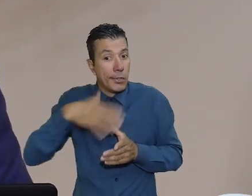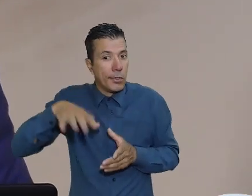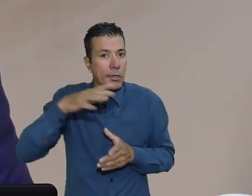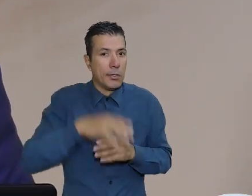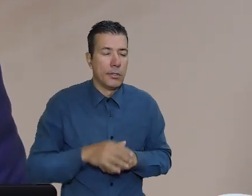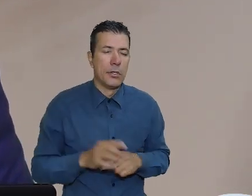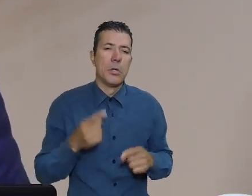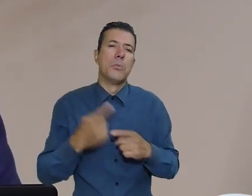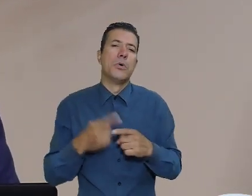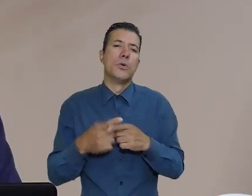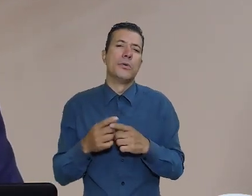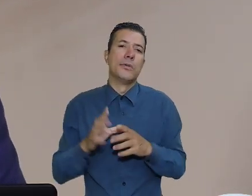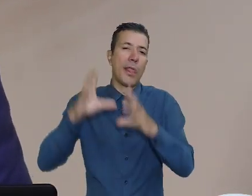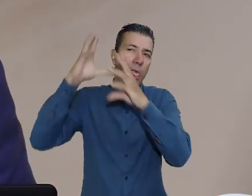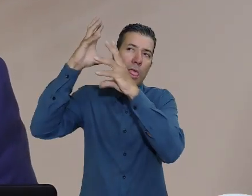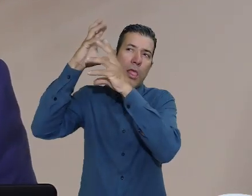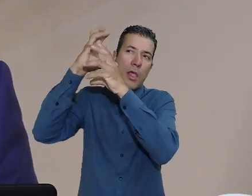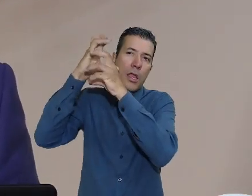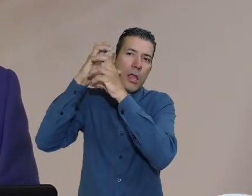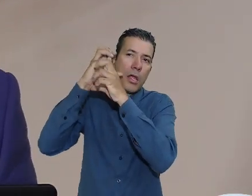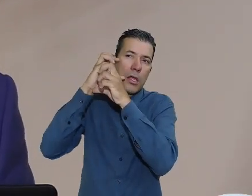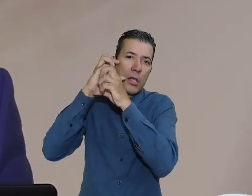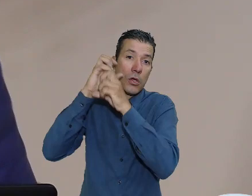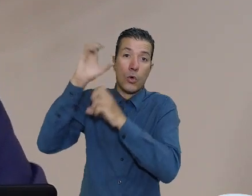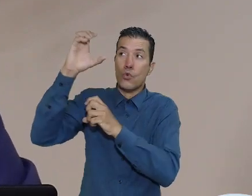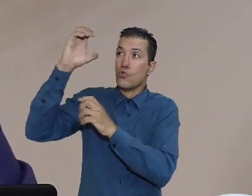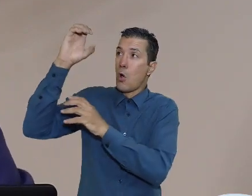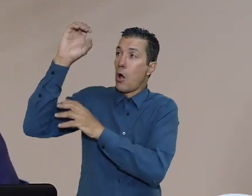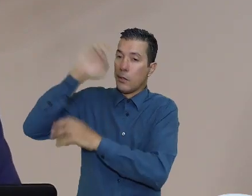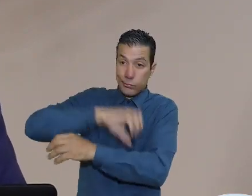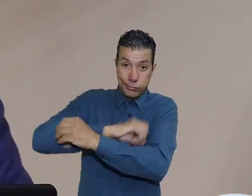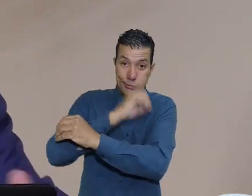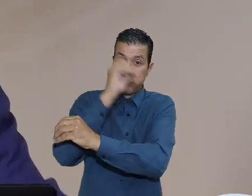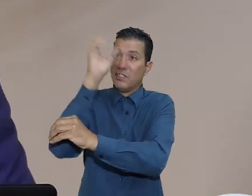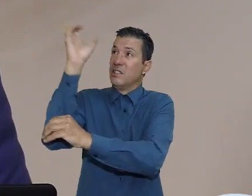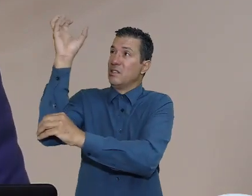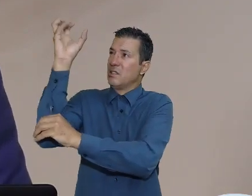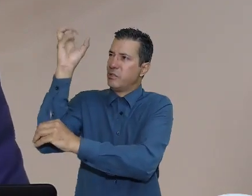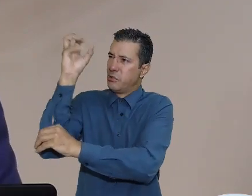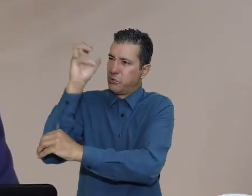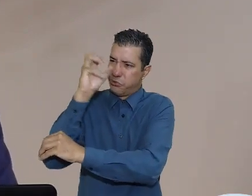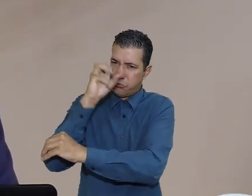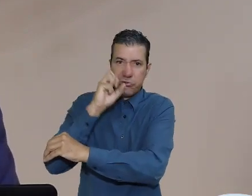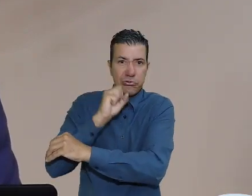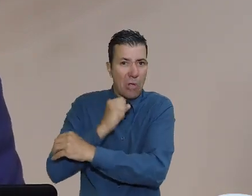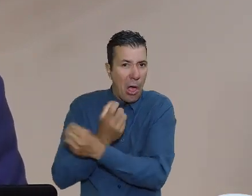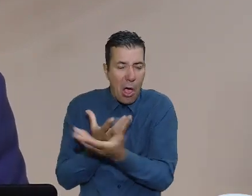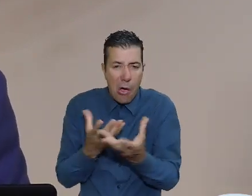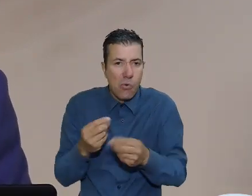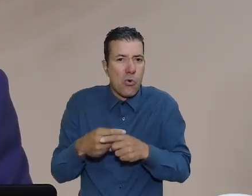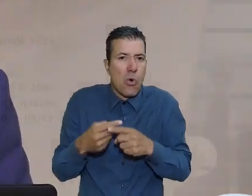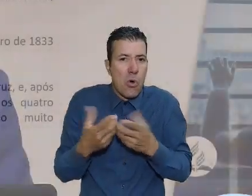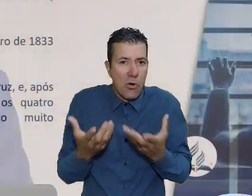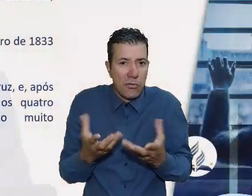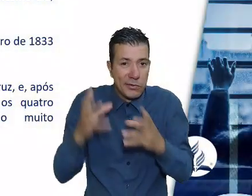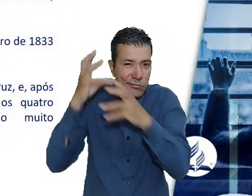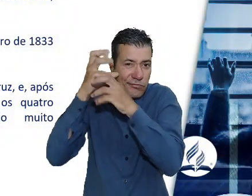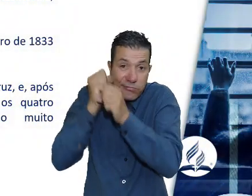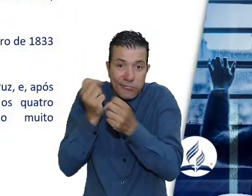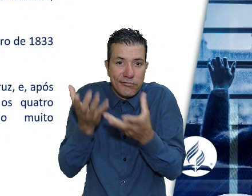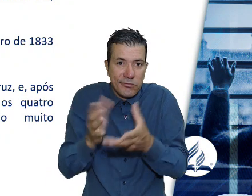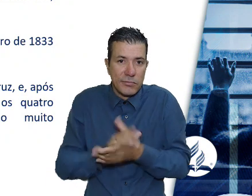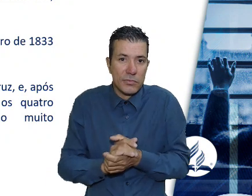um pouquinho sobre o escurecimento do sol, pastor, a lua, como ela se tornou em sangue, o senhor pode nos ajudar nisso aí também? Sim, sem dúvida. Aí quando aparece